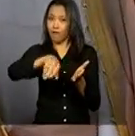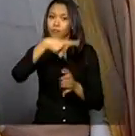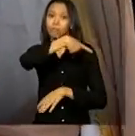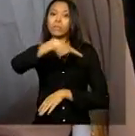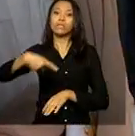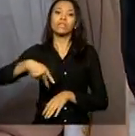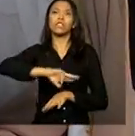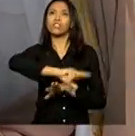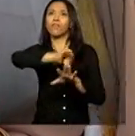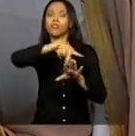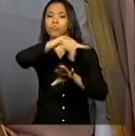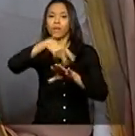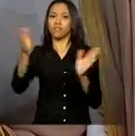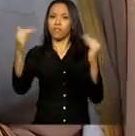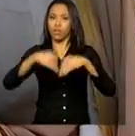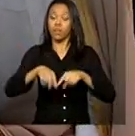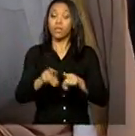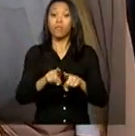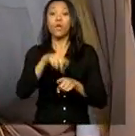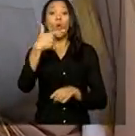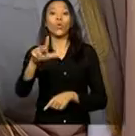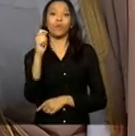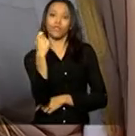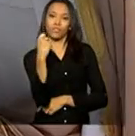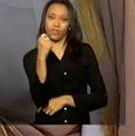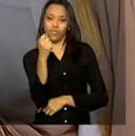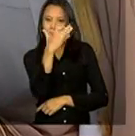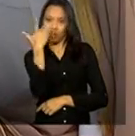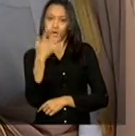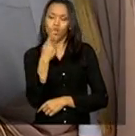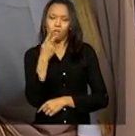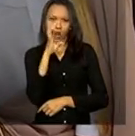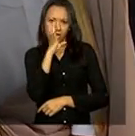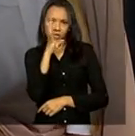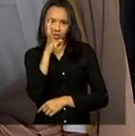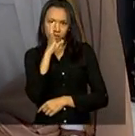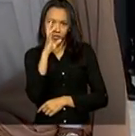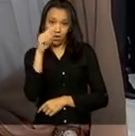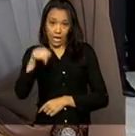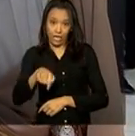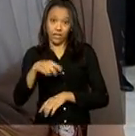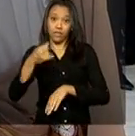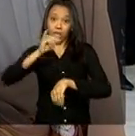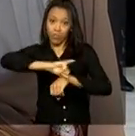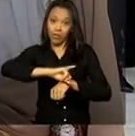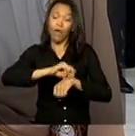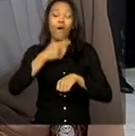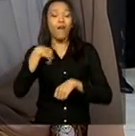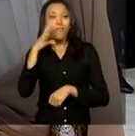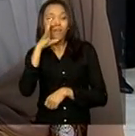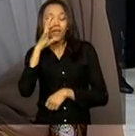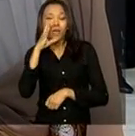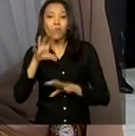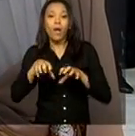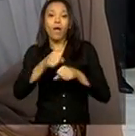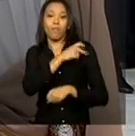né? Tem o Mário Arcos, da Argentina. Estou acompanhando de Buenos Aires com muita emoção a posse da presidenta Dilma. Sou argentino e